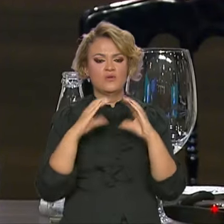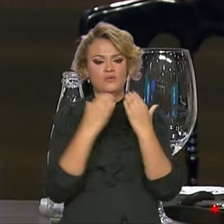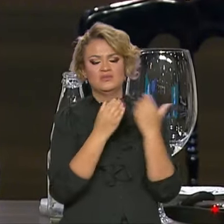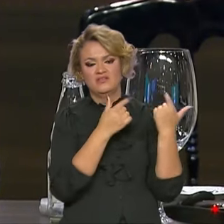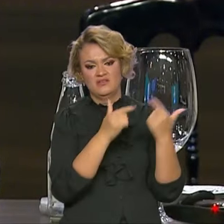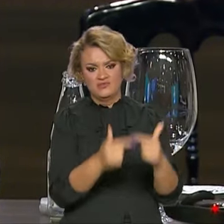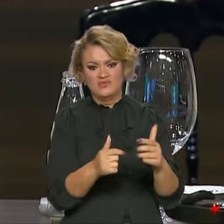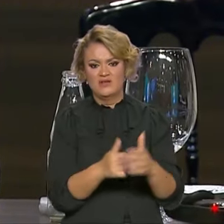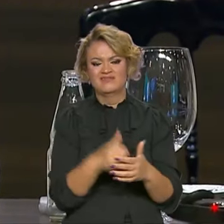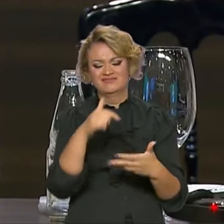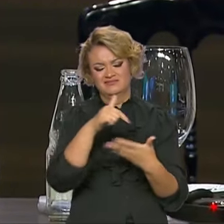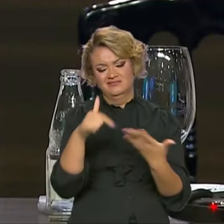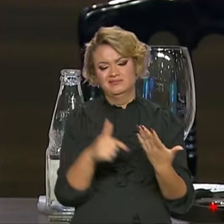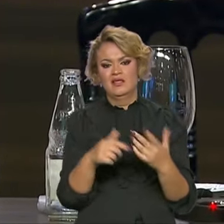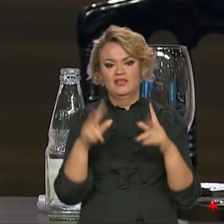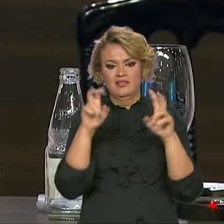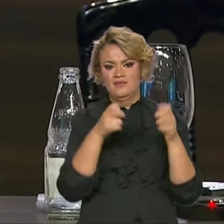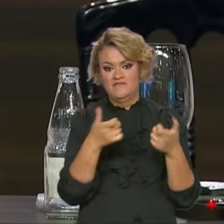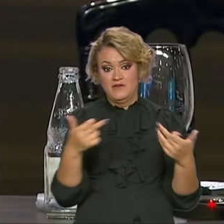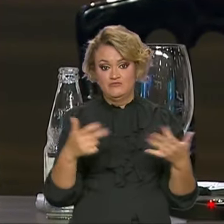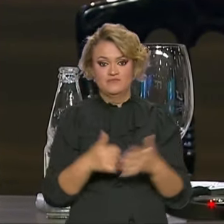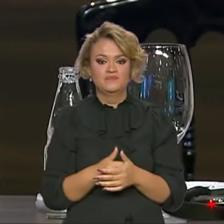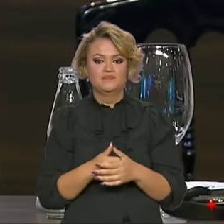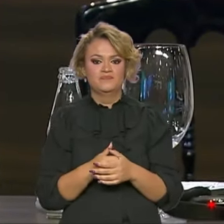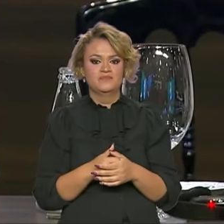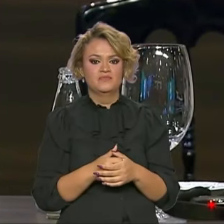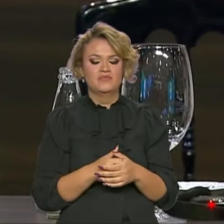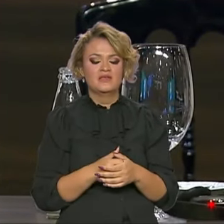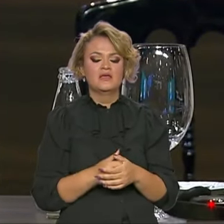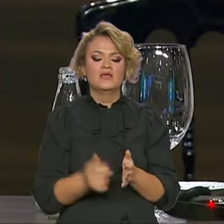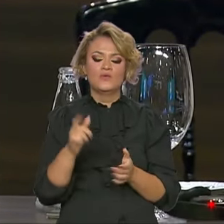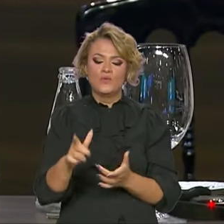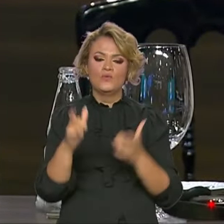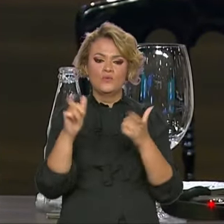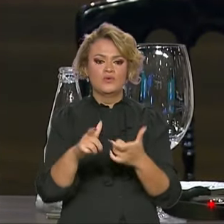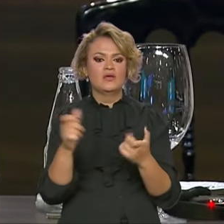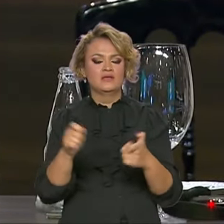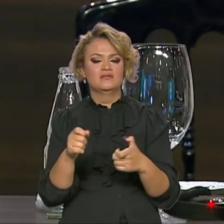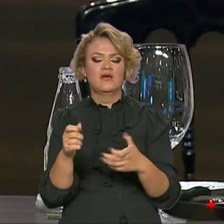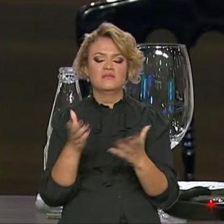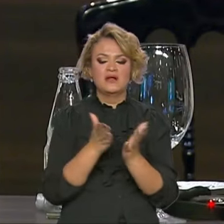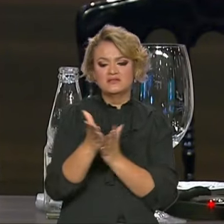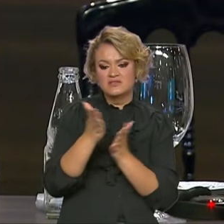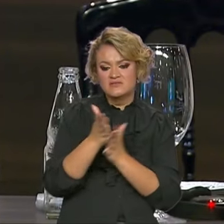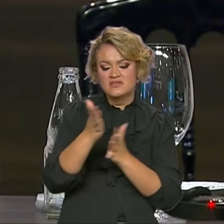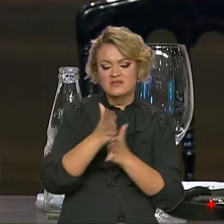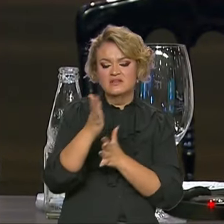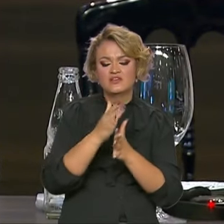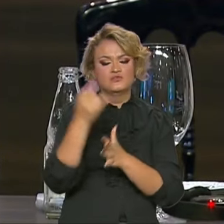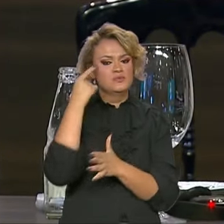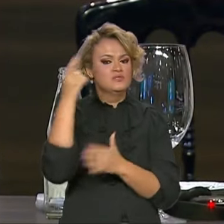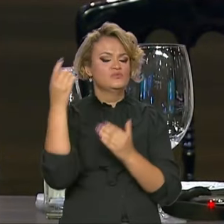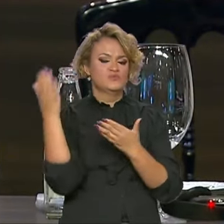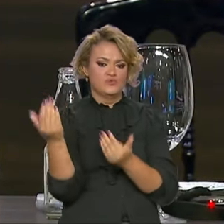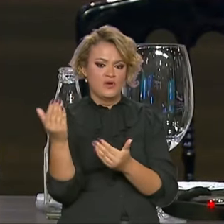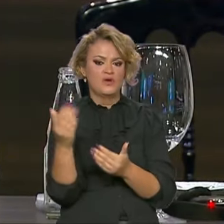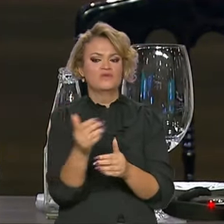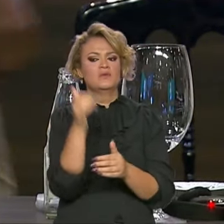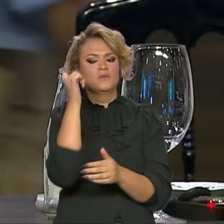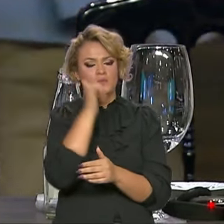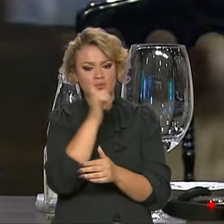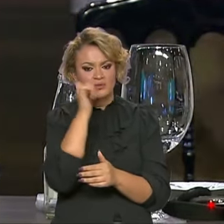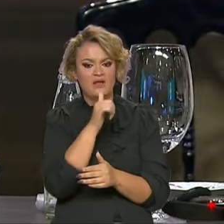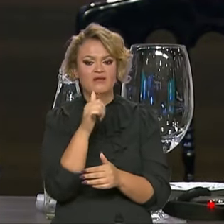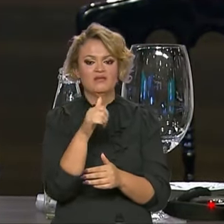tradicionais. E vários outros, com o espaço para as transversalidades das juventudes, mulheres